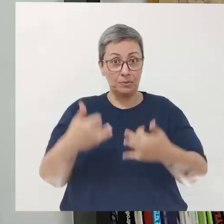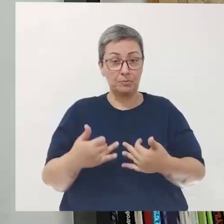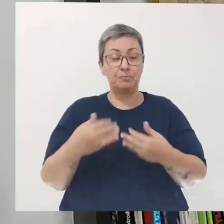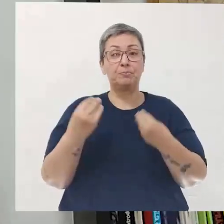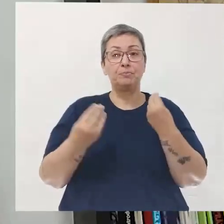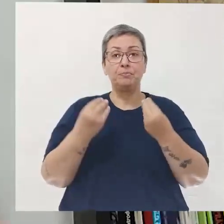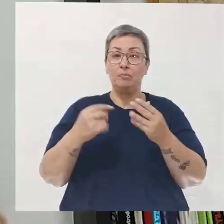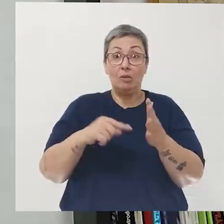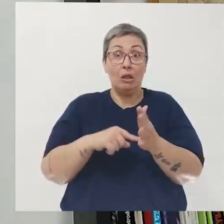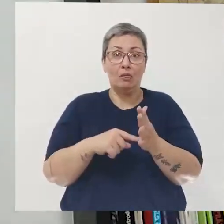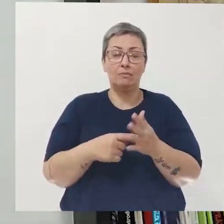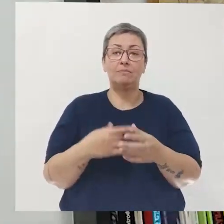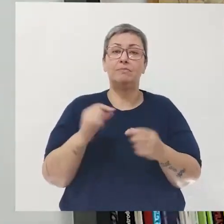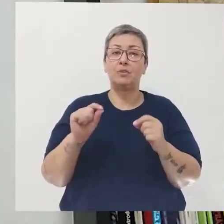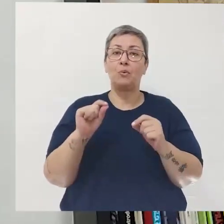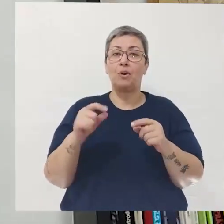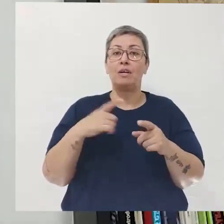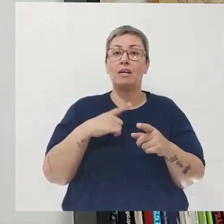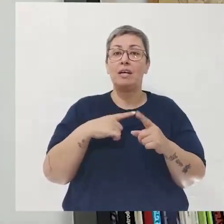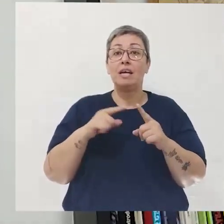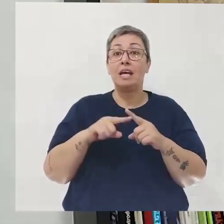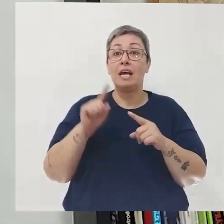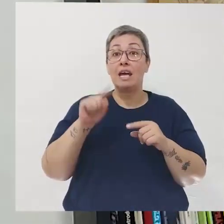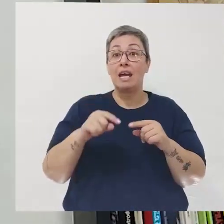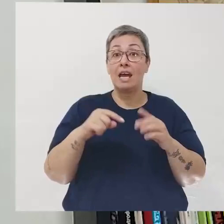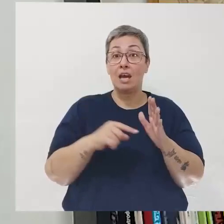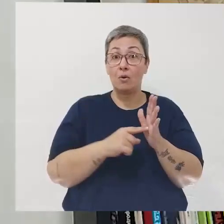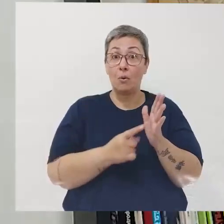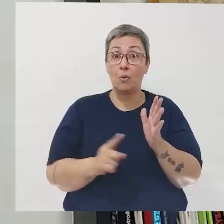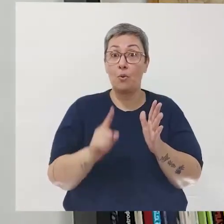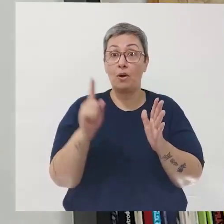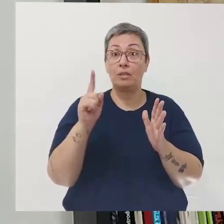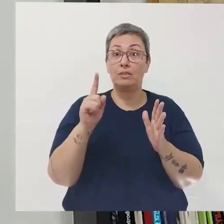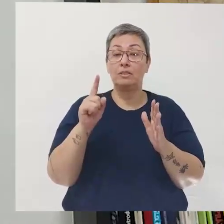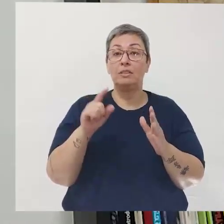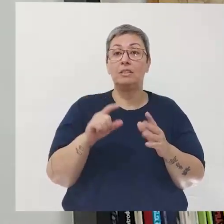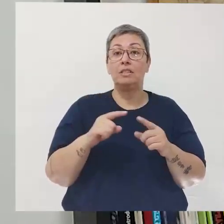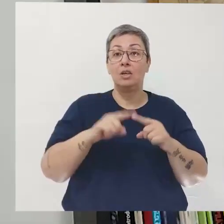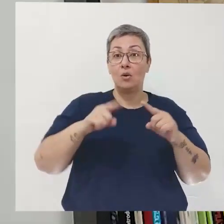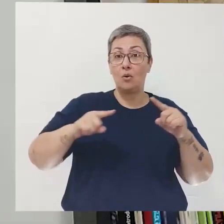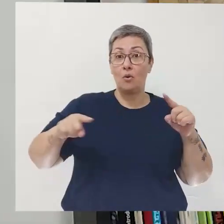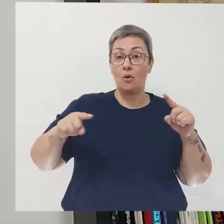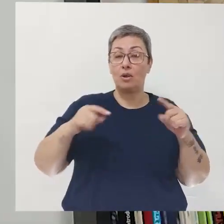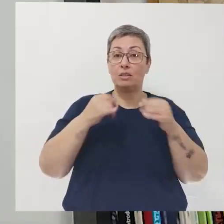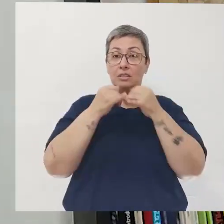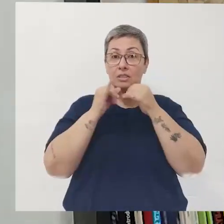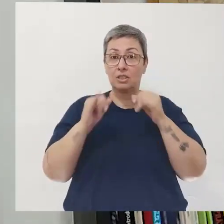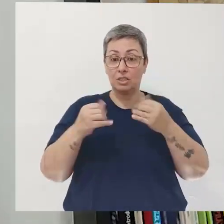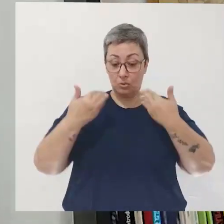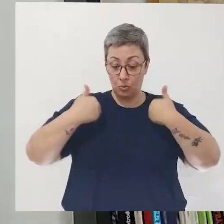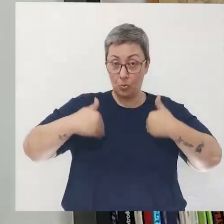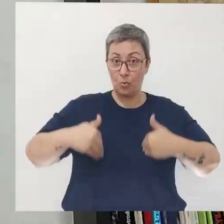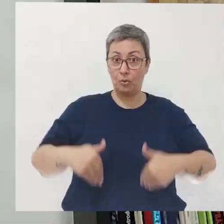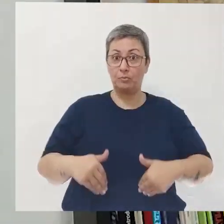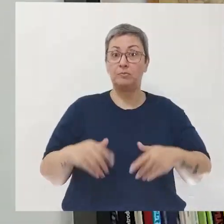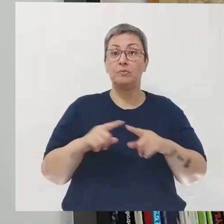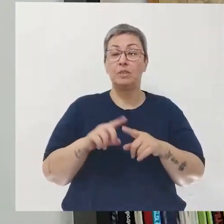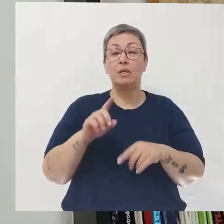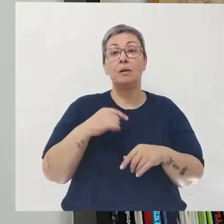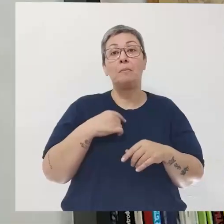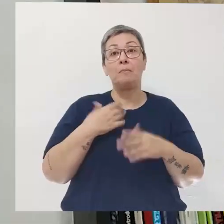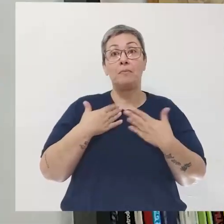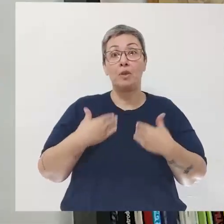Pois é, vou explicar para vocês como que funciona o choque elétrico, tá? O choque elétrico, ele é a passagem de uma corrente elétrica através do